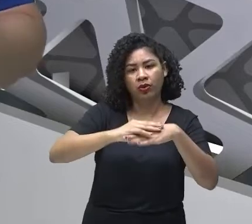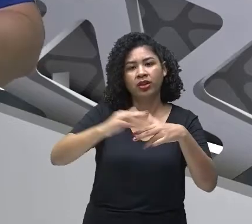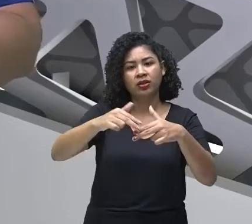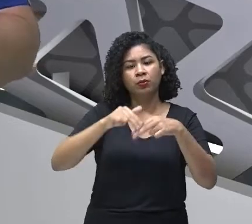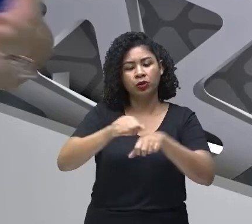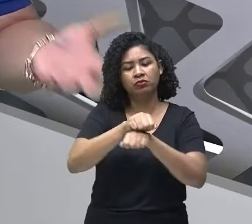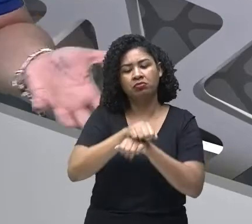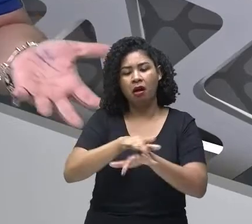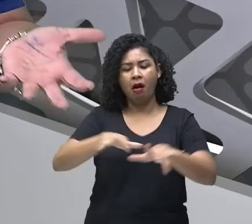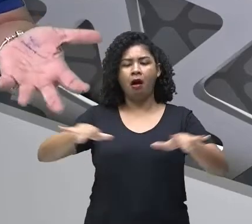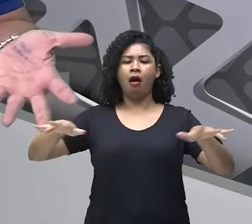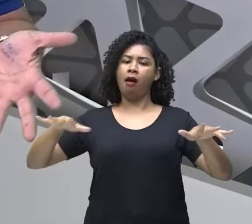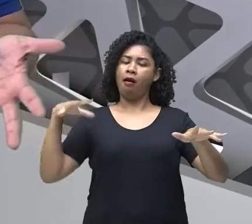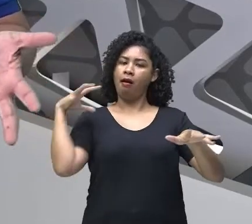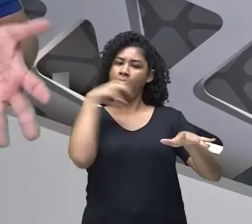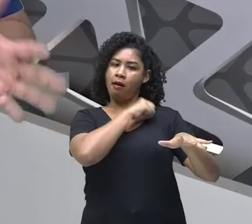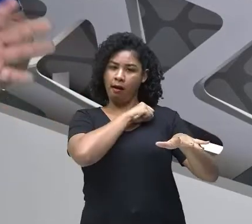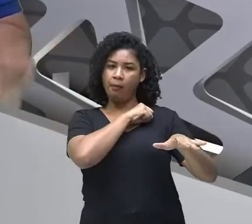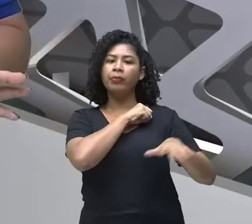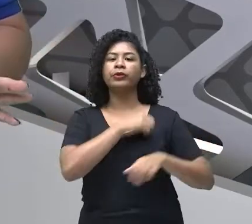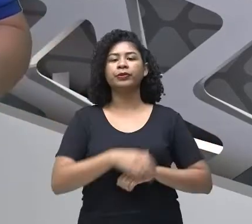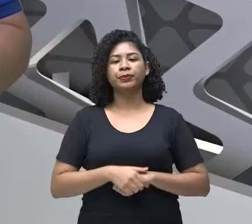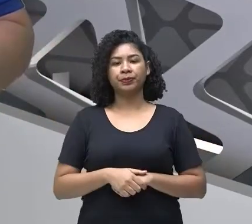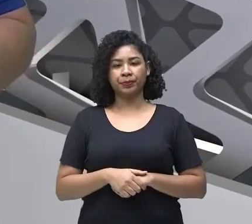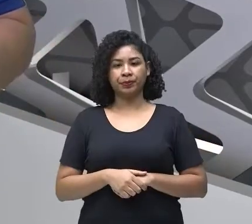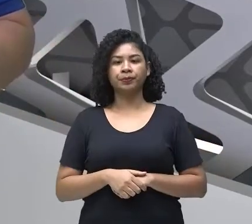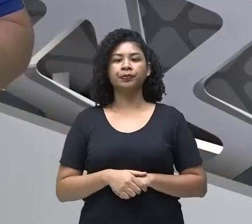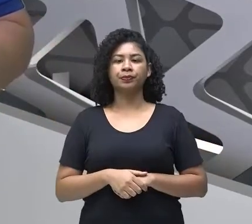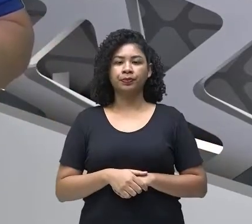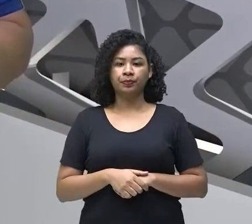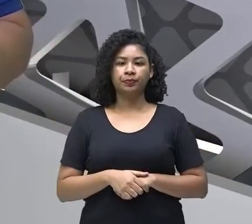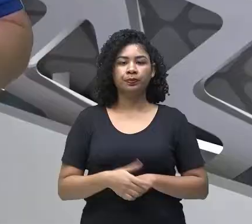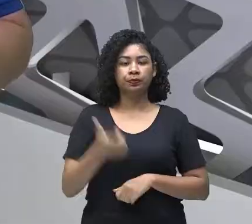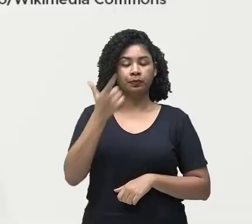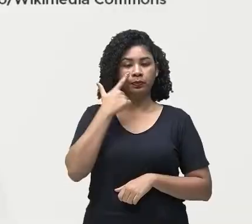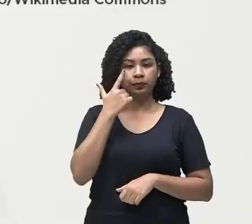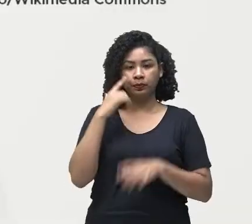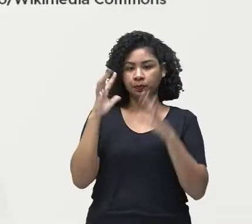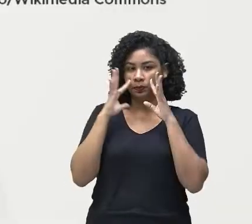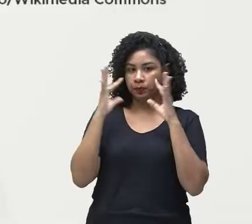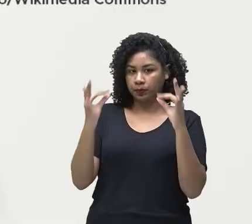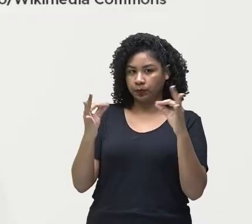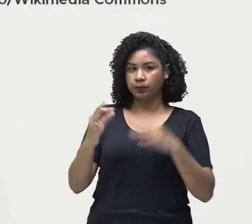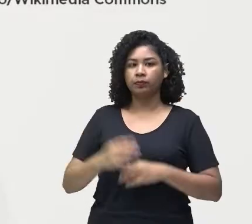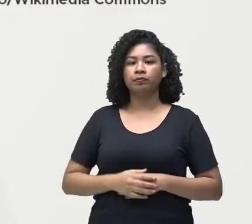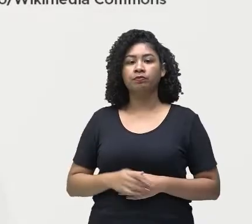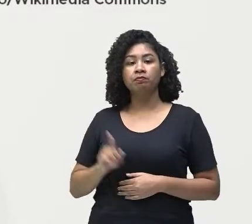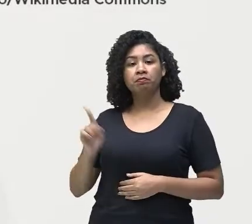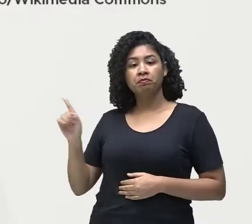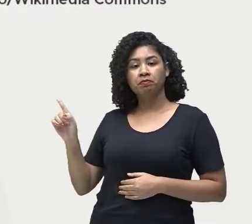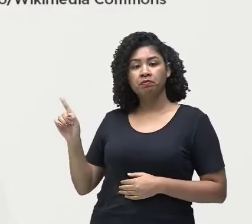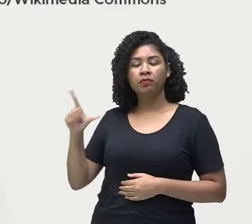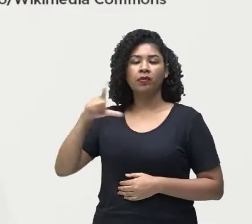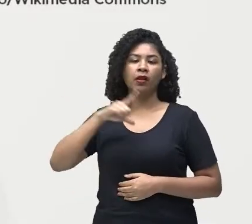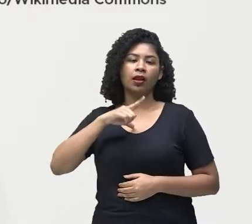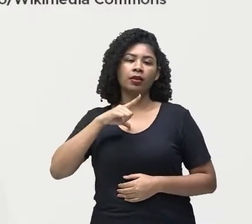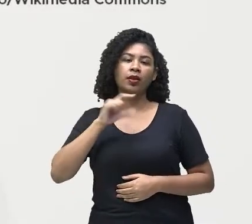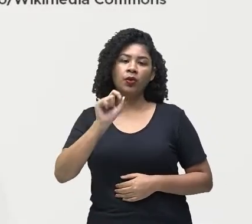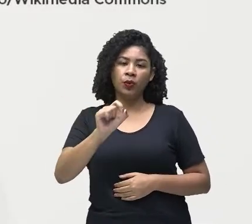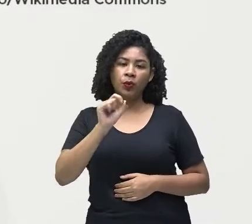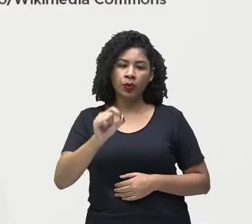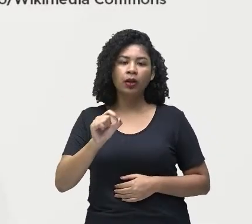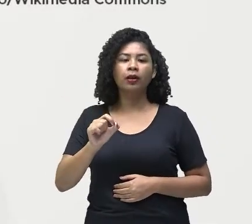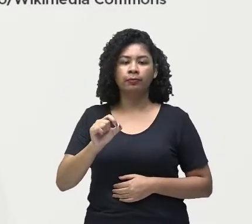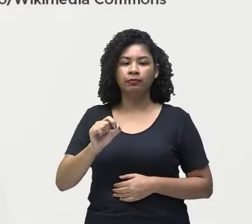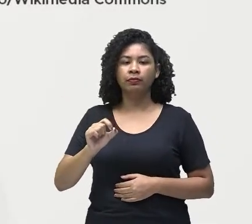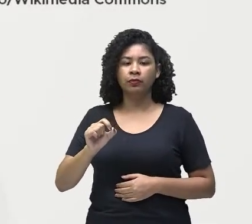essa proliferação de doenças. Observem comigo. Existem ainda os surtos de causas